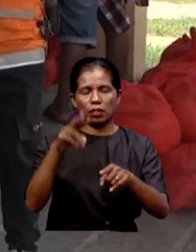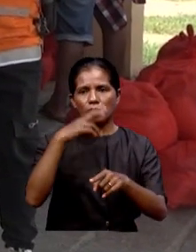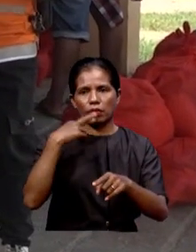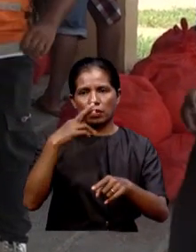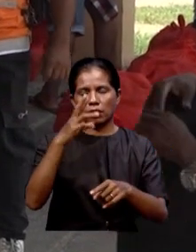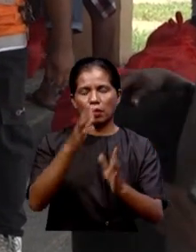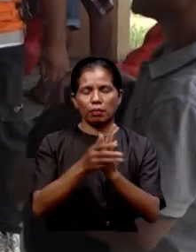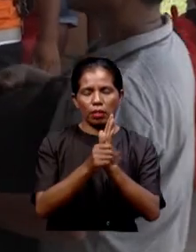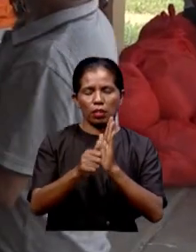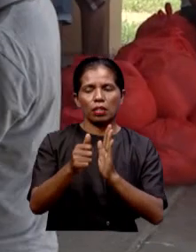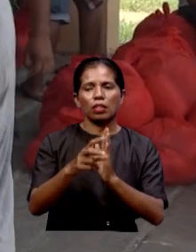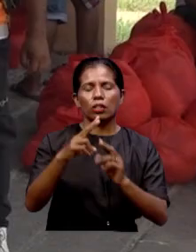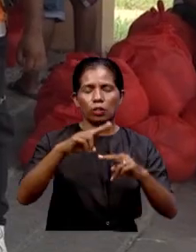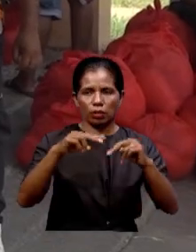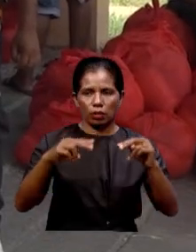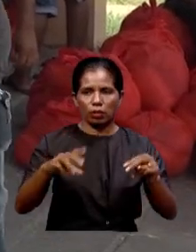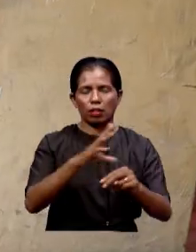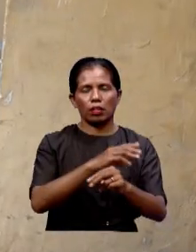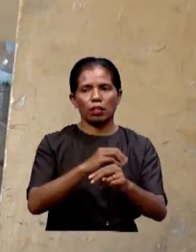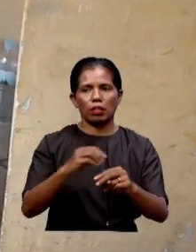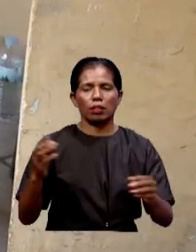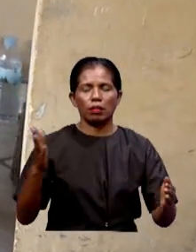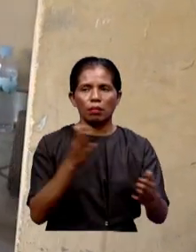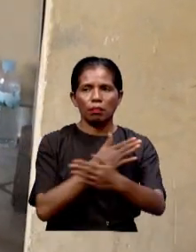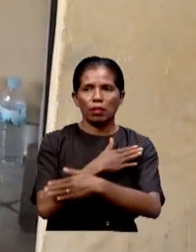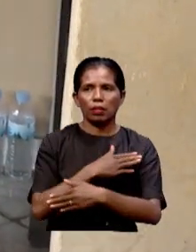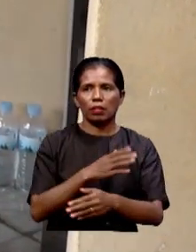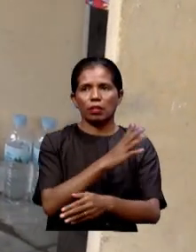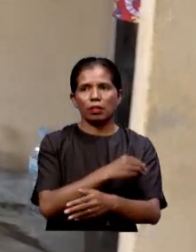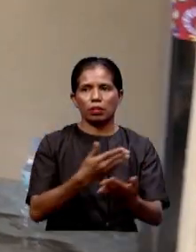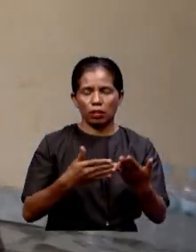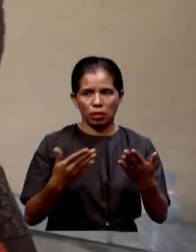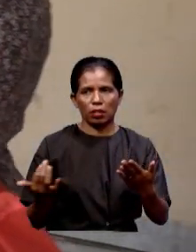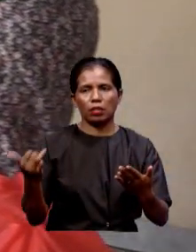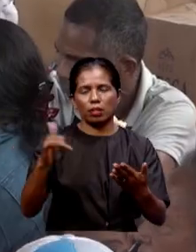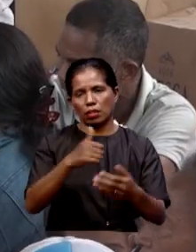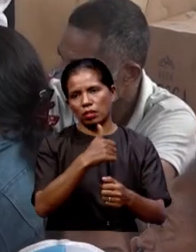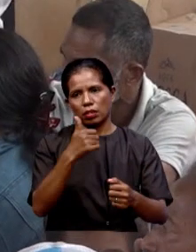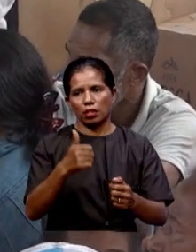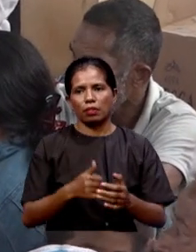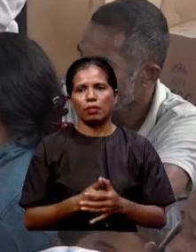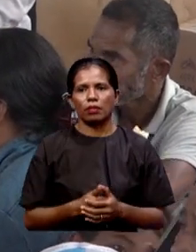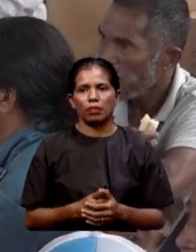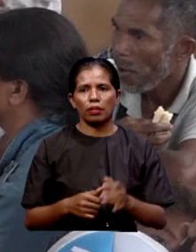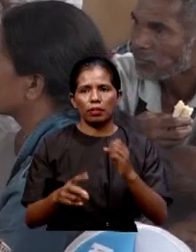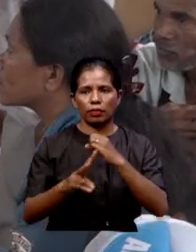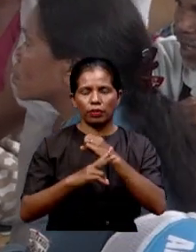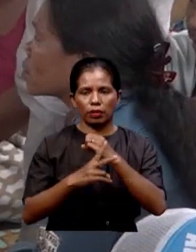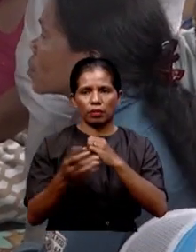Mina, Supermi, Fora Kelly, Manta, Biti, no Sasan Cidade Básico, Siracelo. E incêndio ne vítima